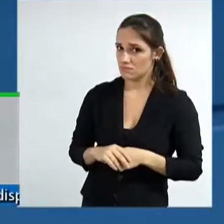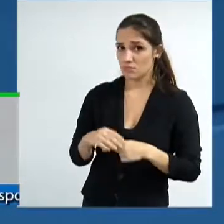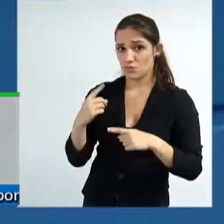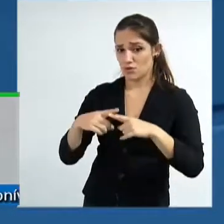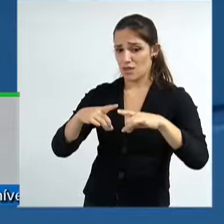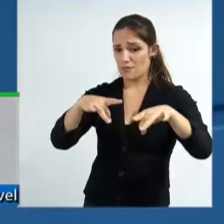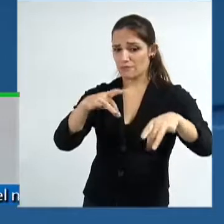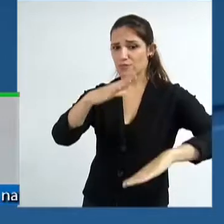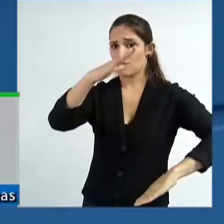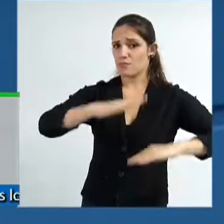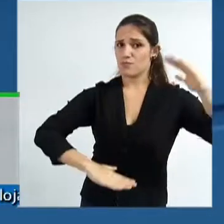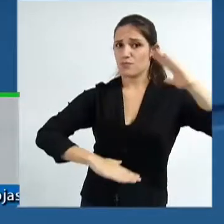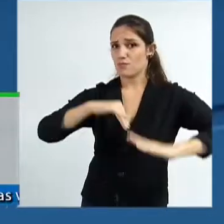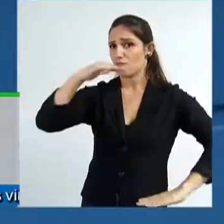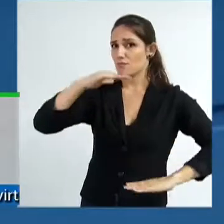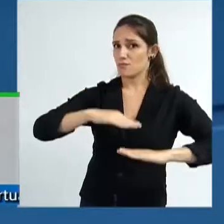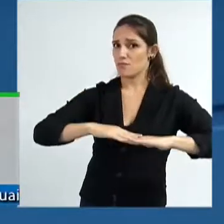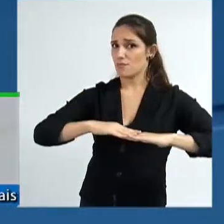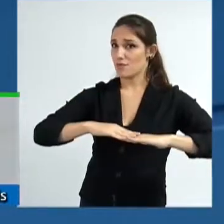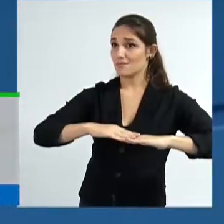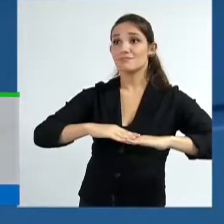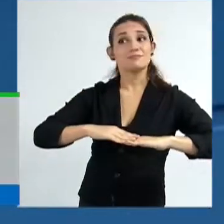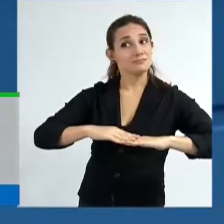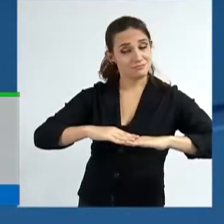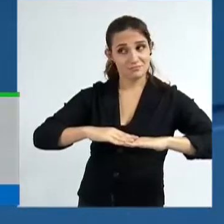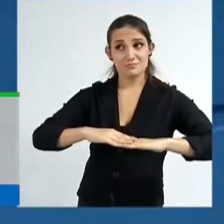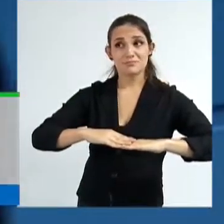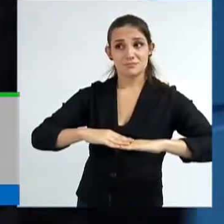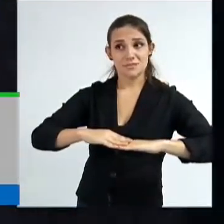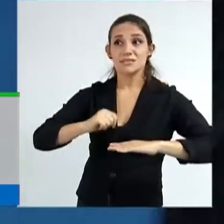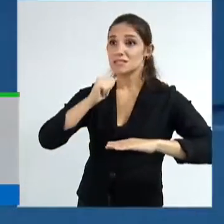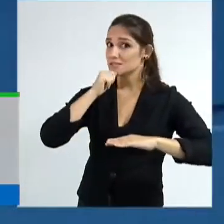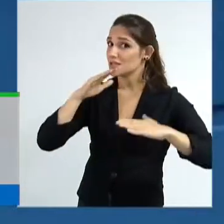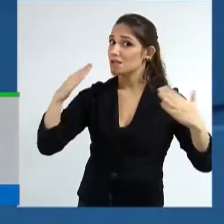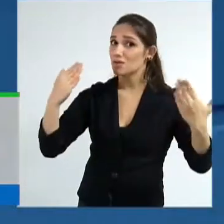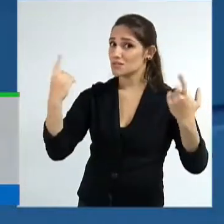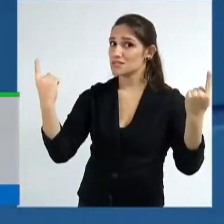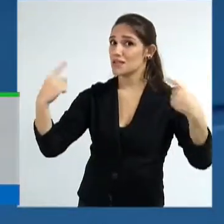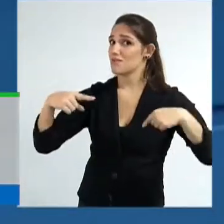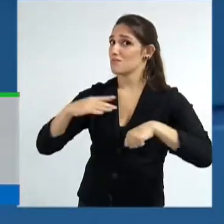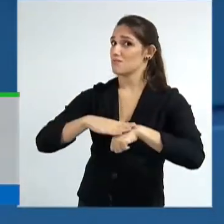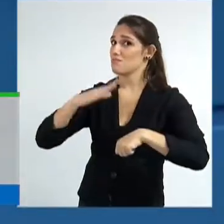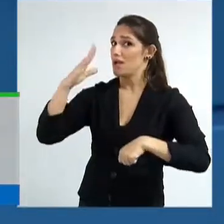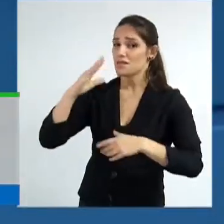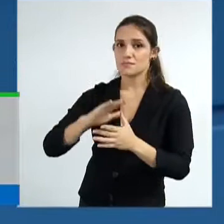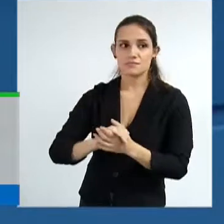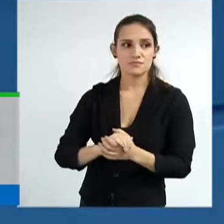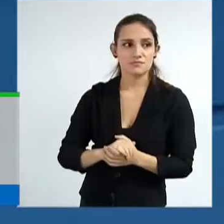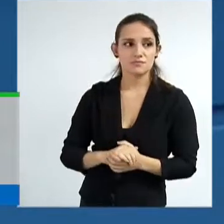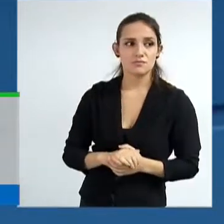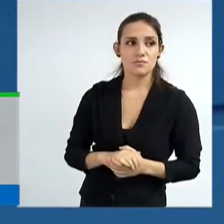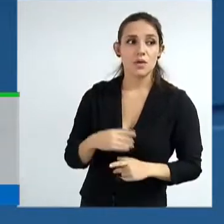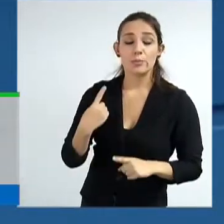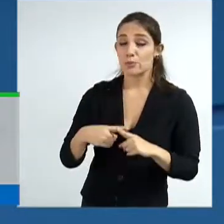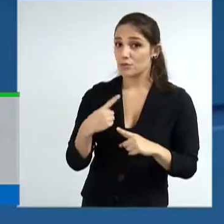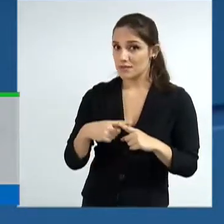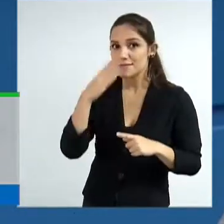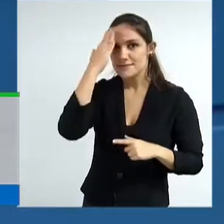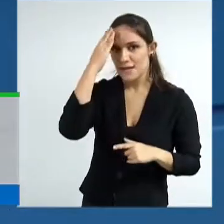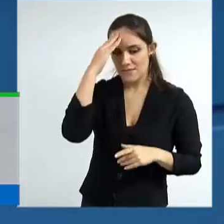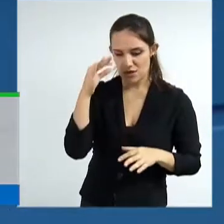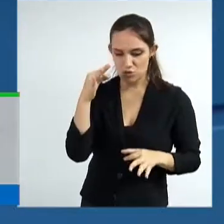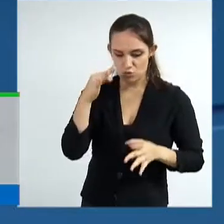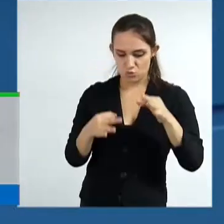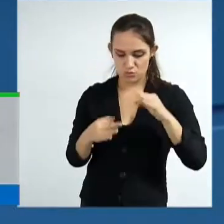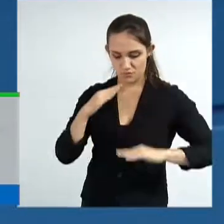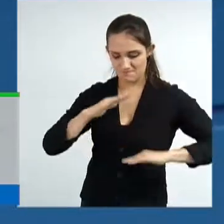de sua carreira e de enfrentar um desafio muito maior, porque ele viu que, como juiz, não